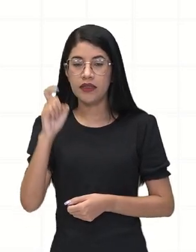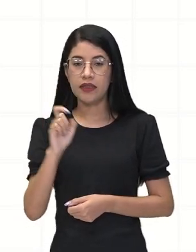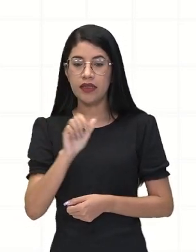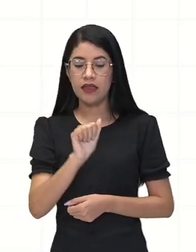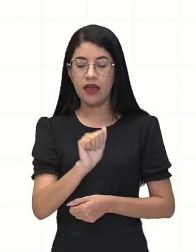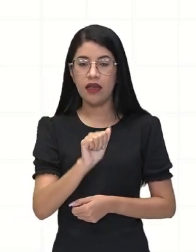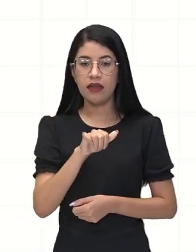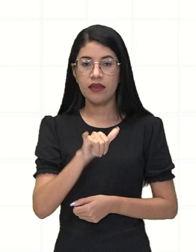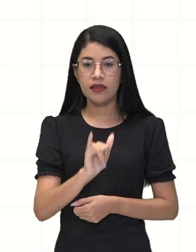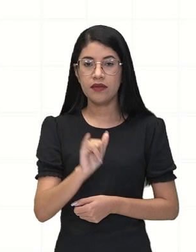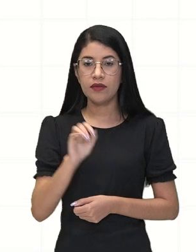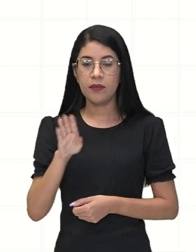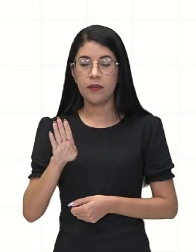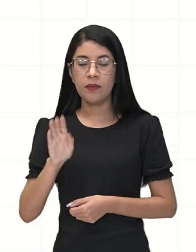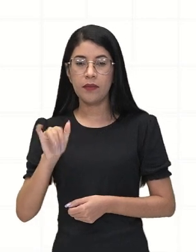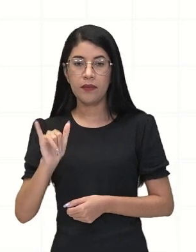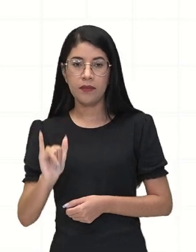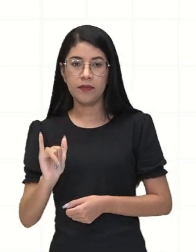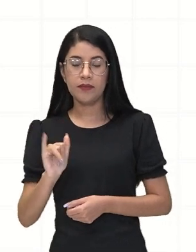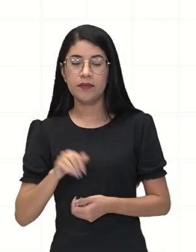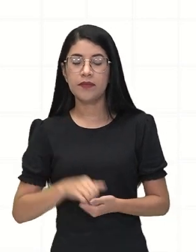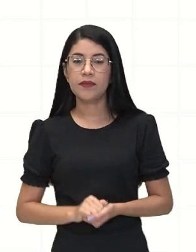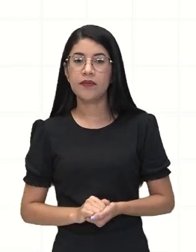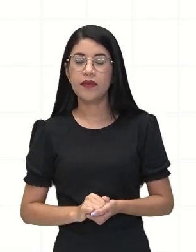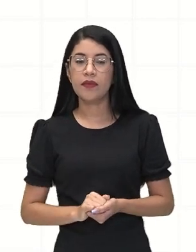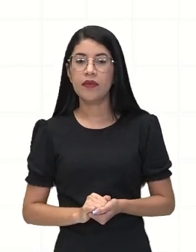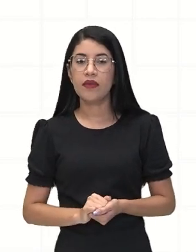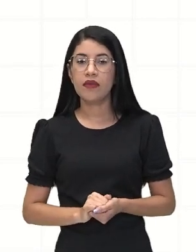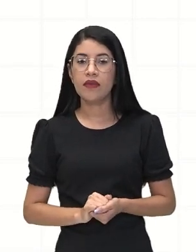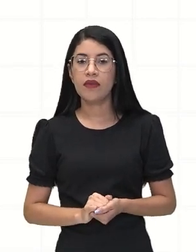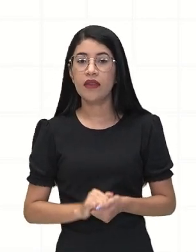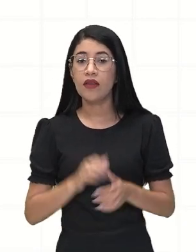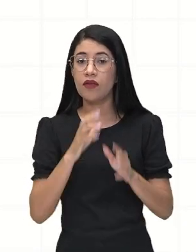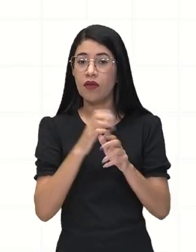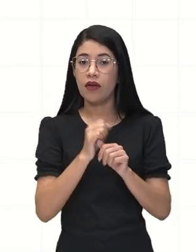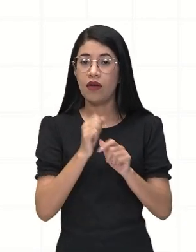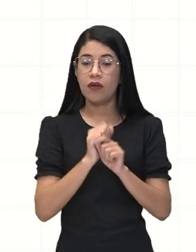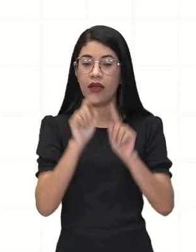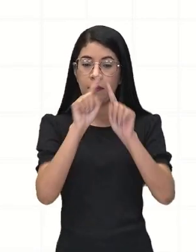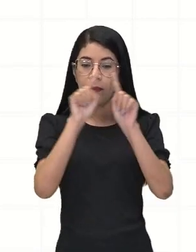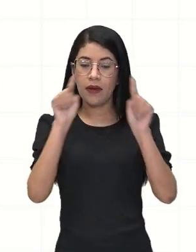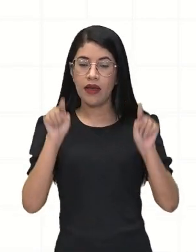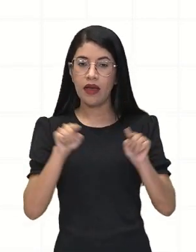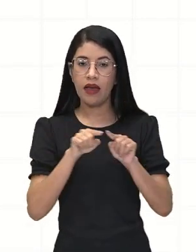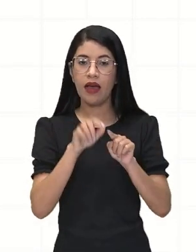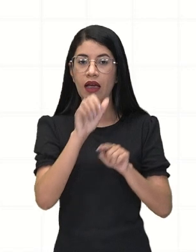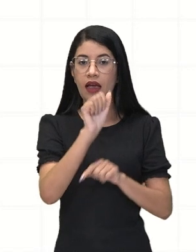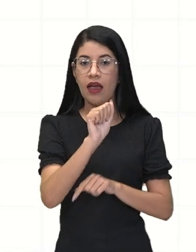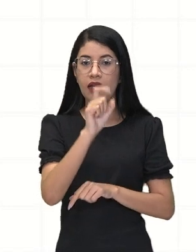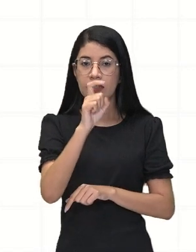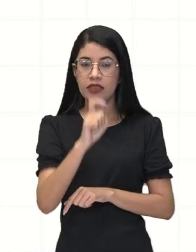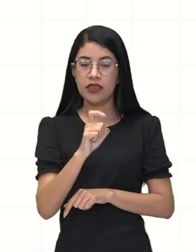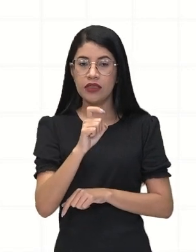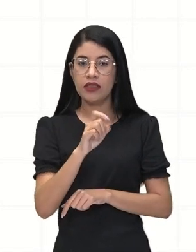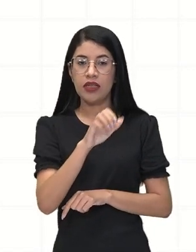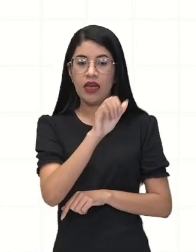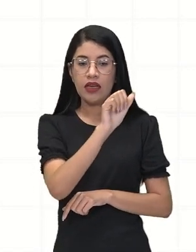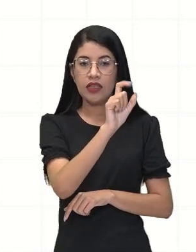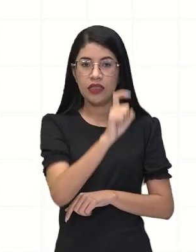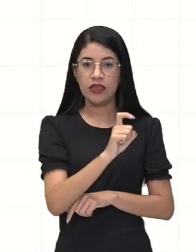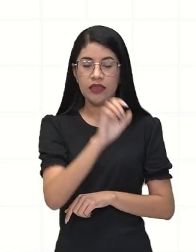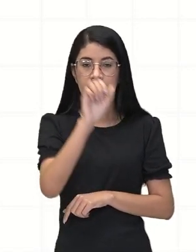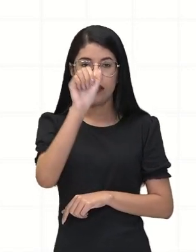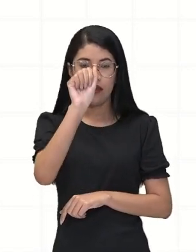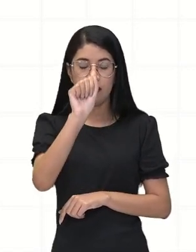lado vezes o lado, tudo bem? Então, por isso que essa área aqui ficou A vezes X, ok?